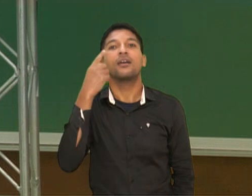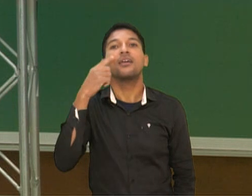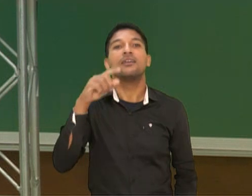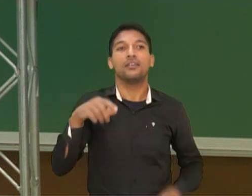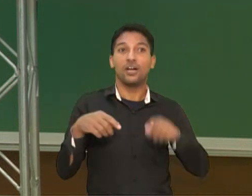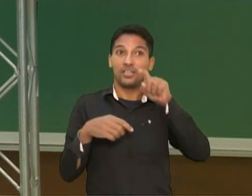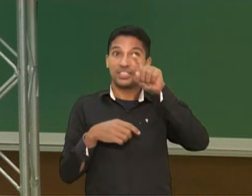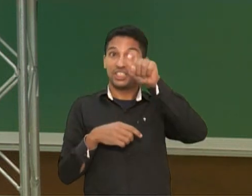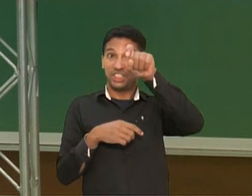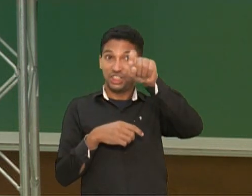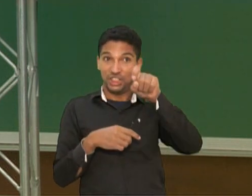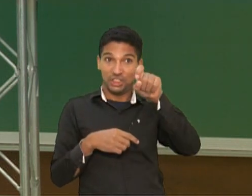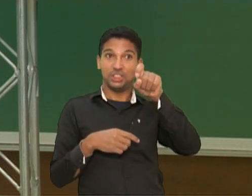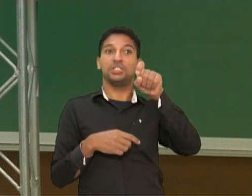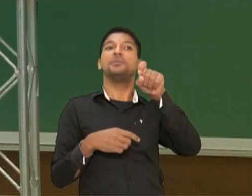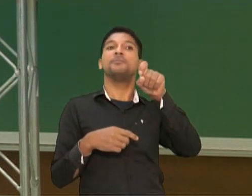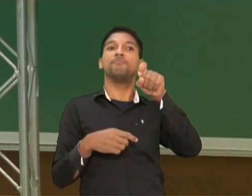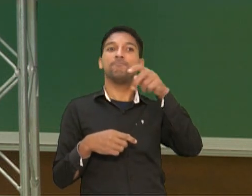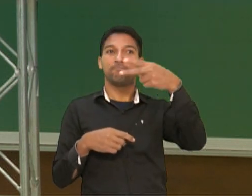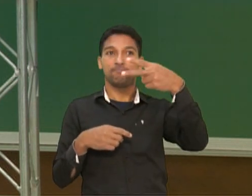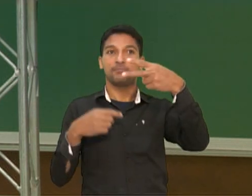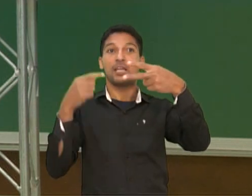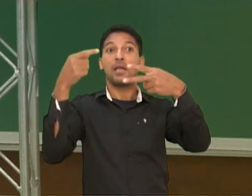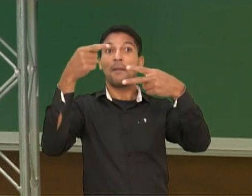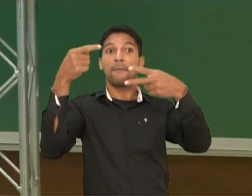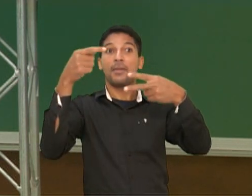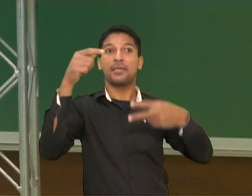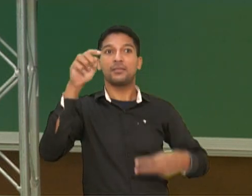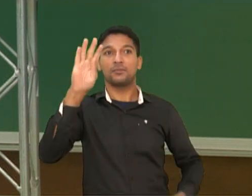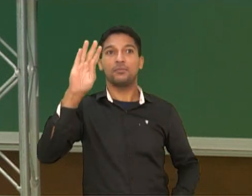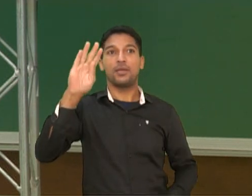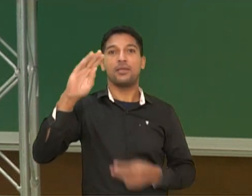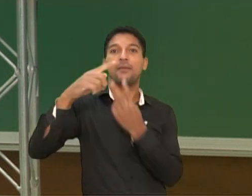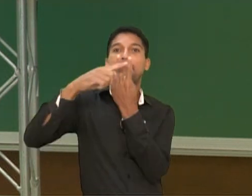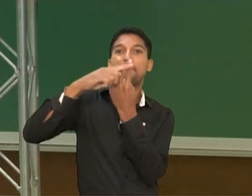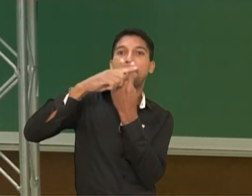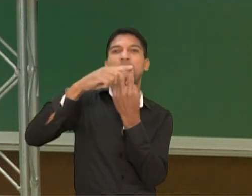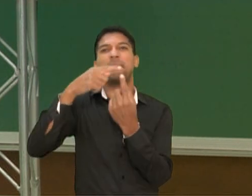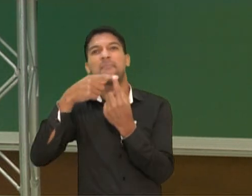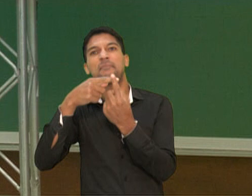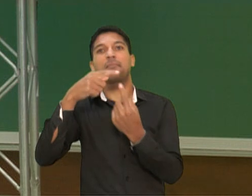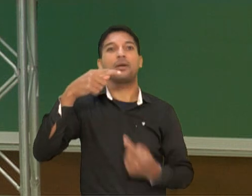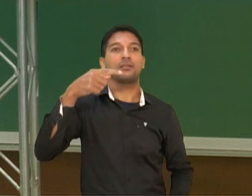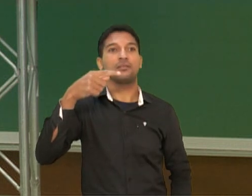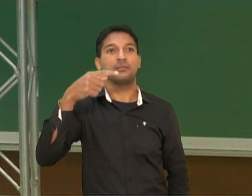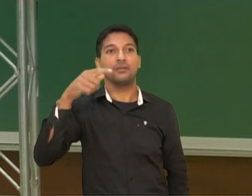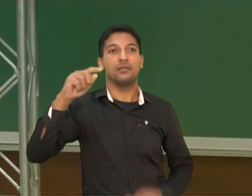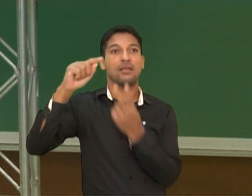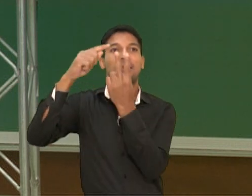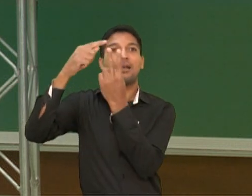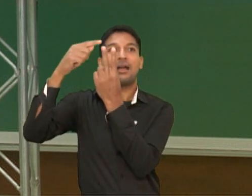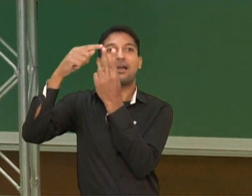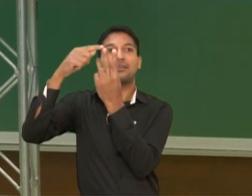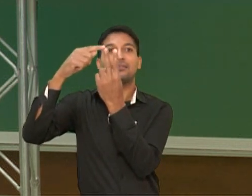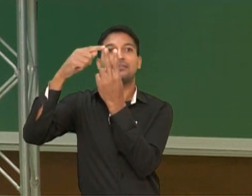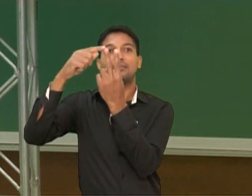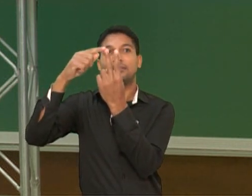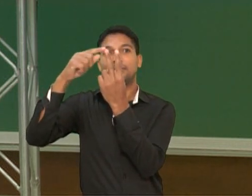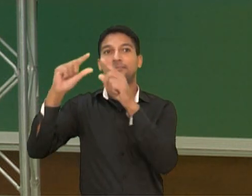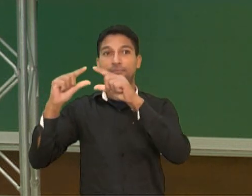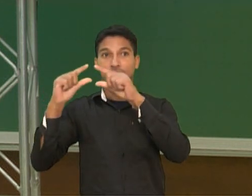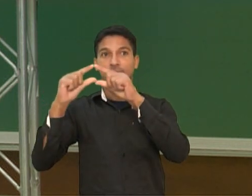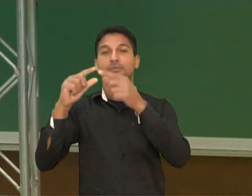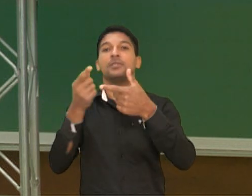mais ou menos raiz quadrada de delta, tudo isso dividido por 2 vezes o a. Eu deixei os valores aqui do ladinho, já fiz a